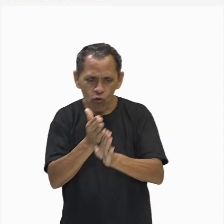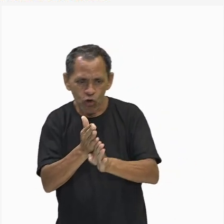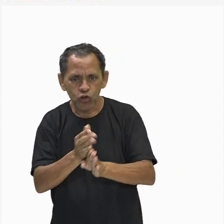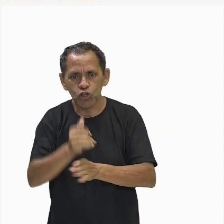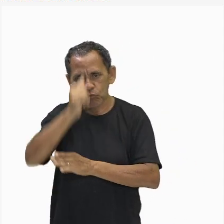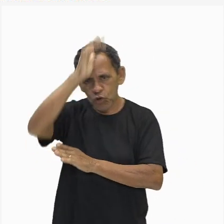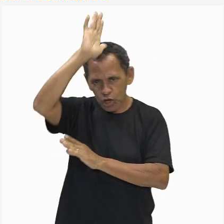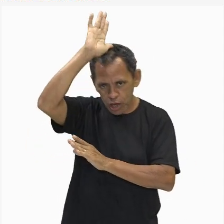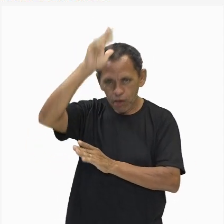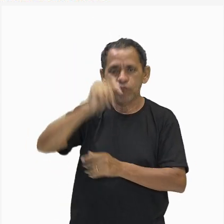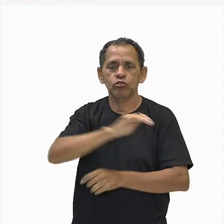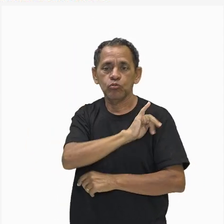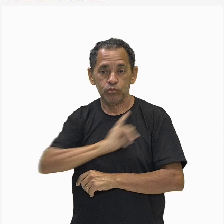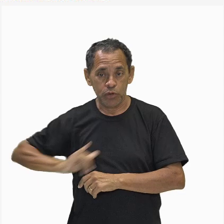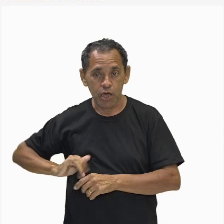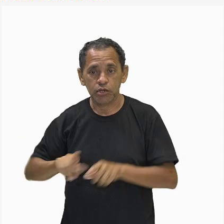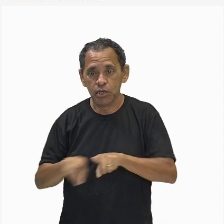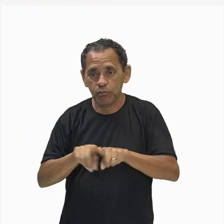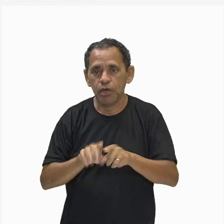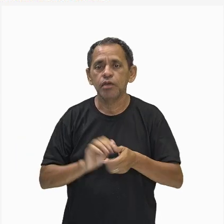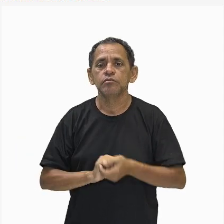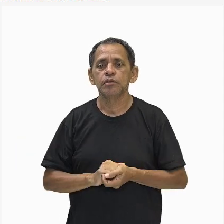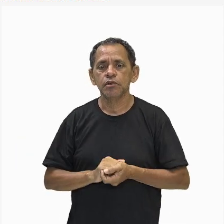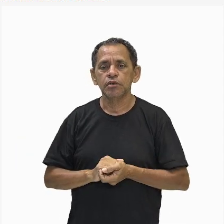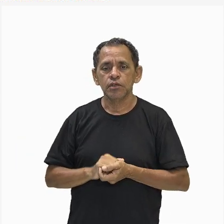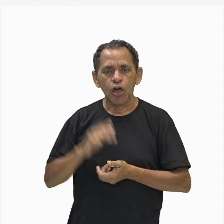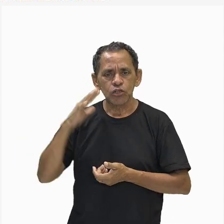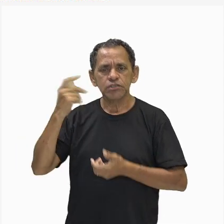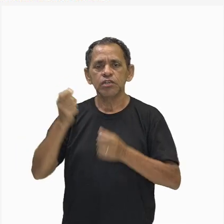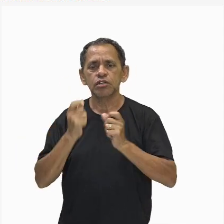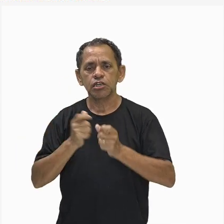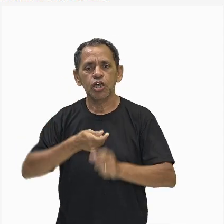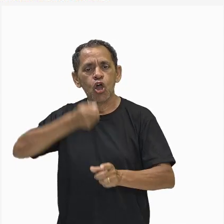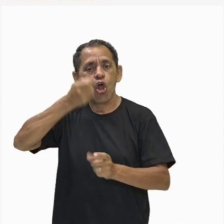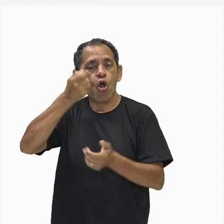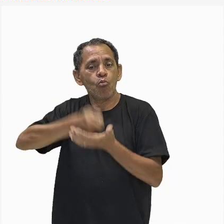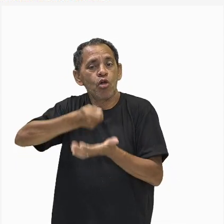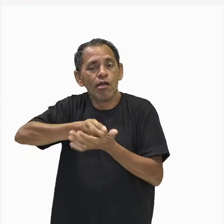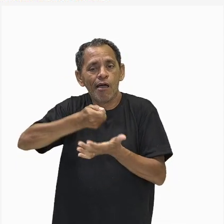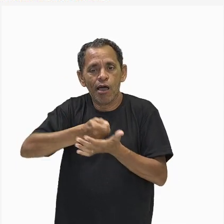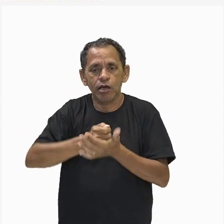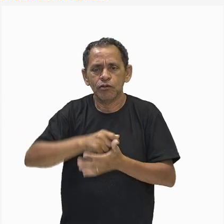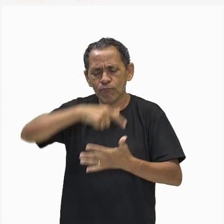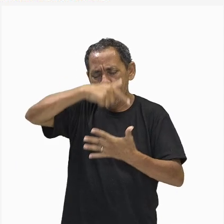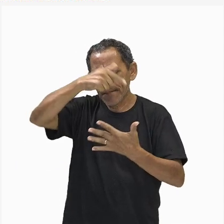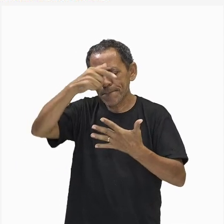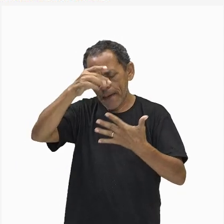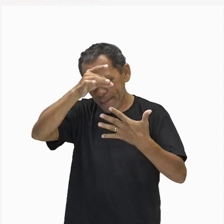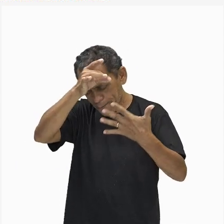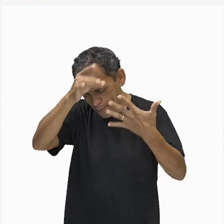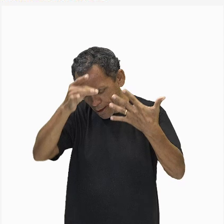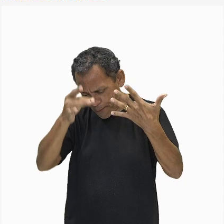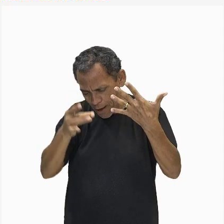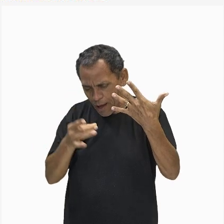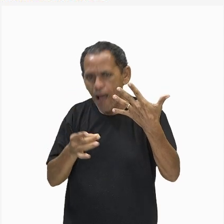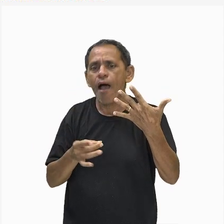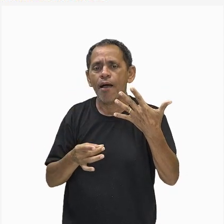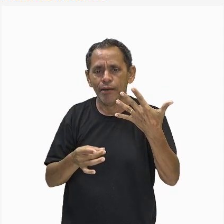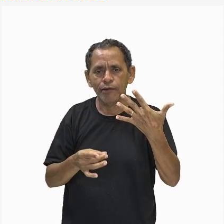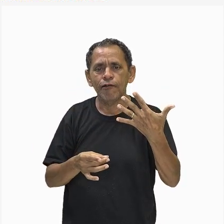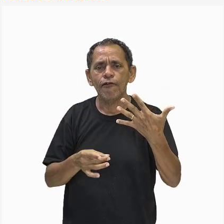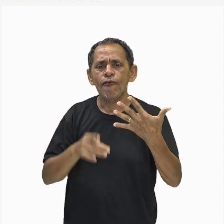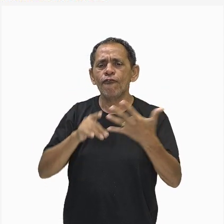Romano, tá? Os hunos causaram a migração de ostrogodos, visigodos, alanos, burgúndios,